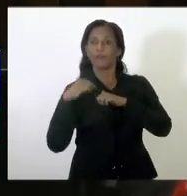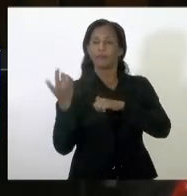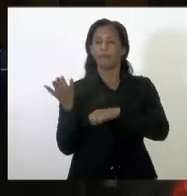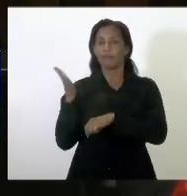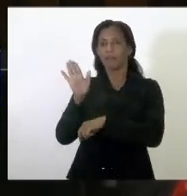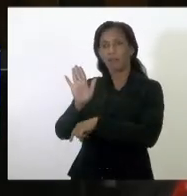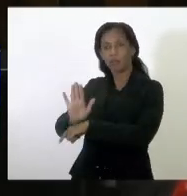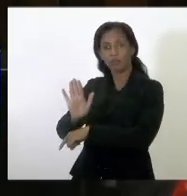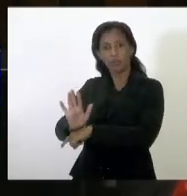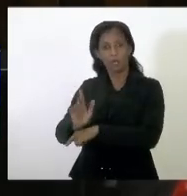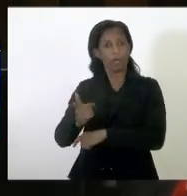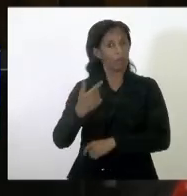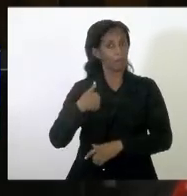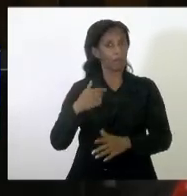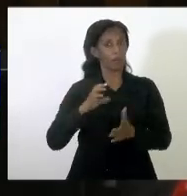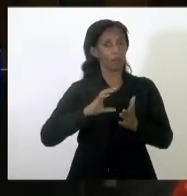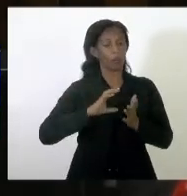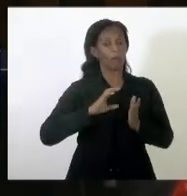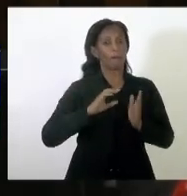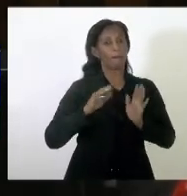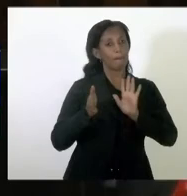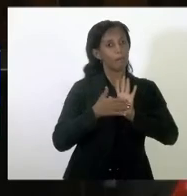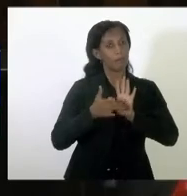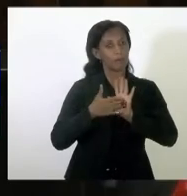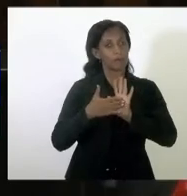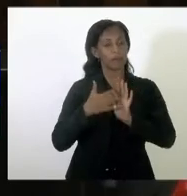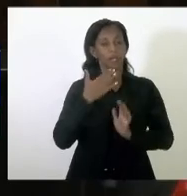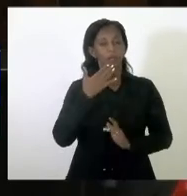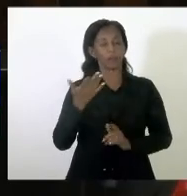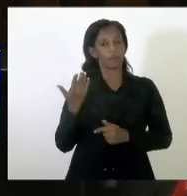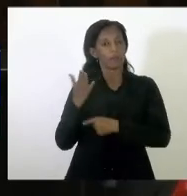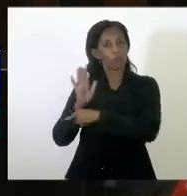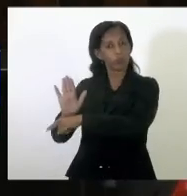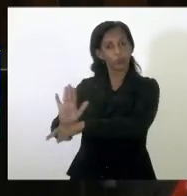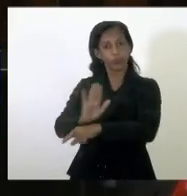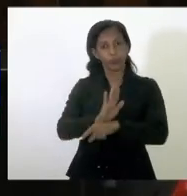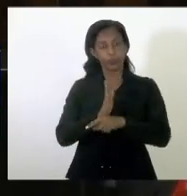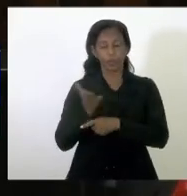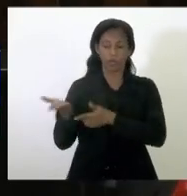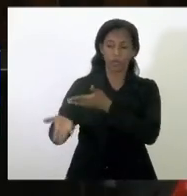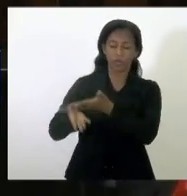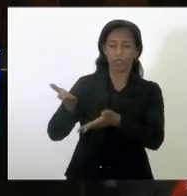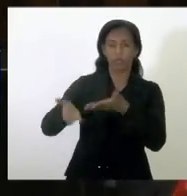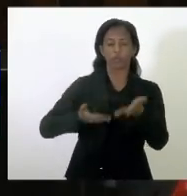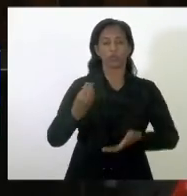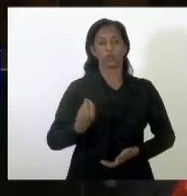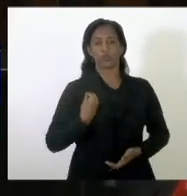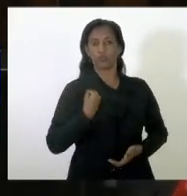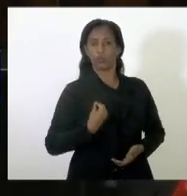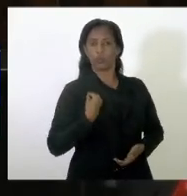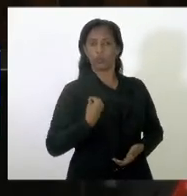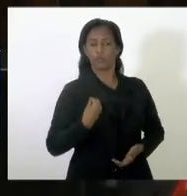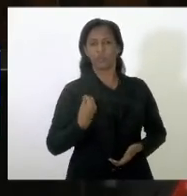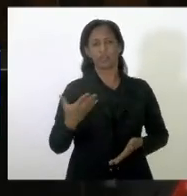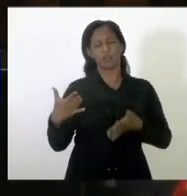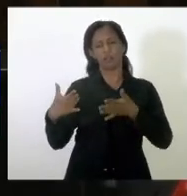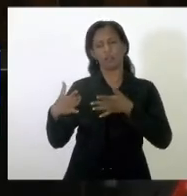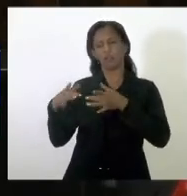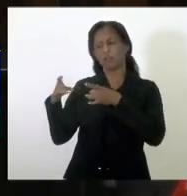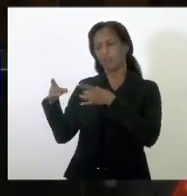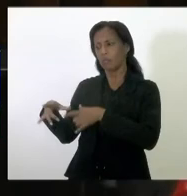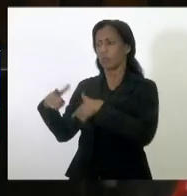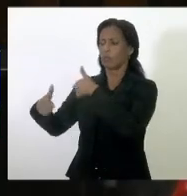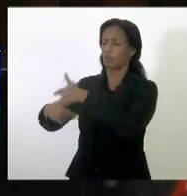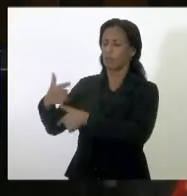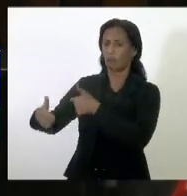bandeira do meu mandato, mas, sobretudo, da salvaguarda jurídica àquele que dedicou a sua vida, abdicou da sua família, de outro